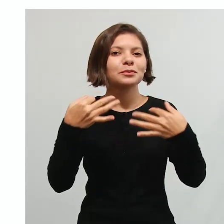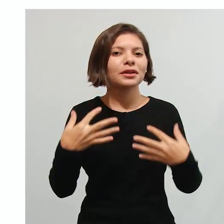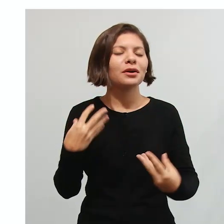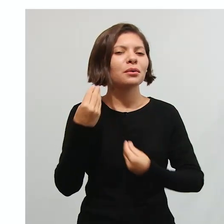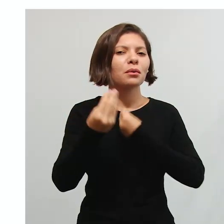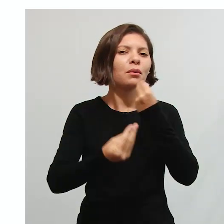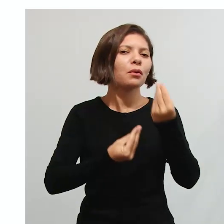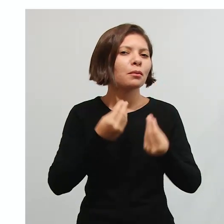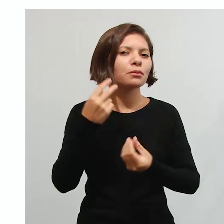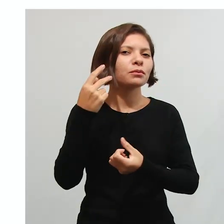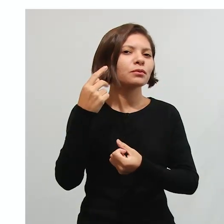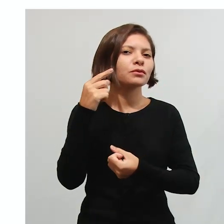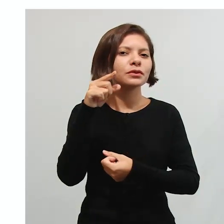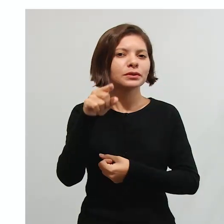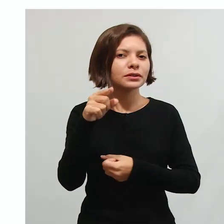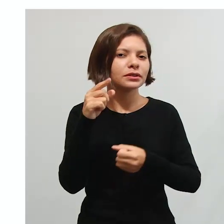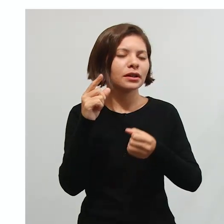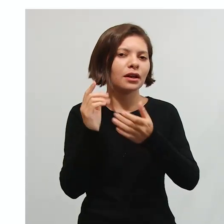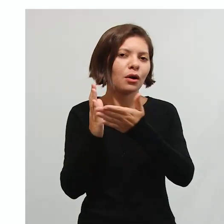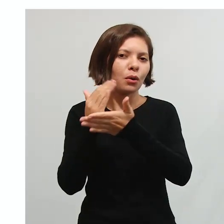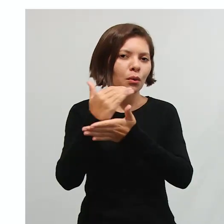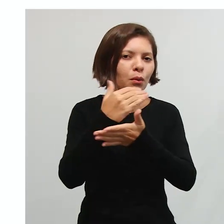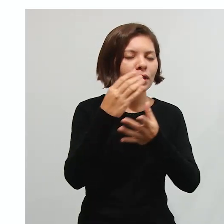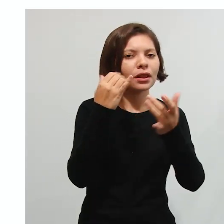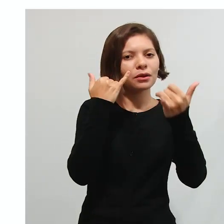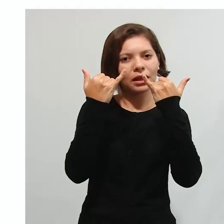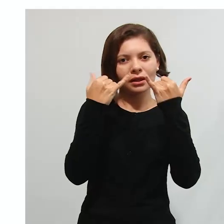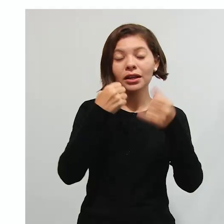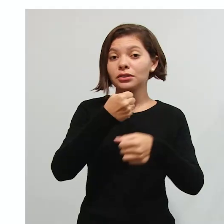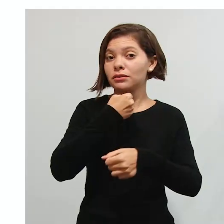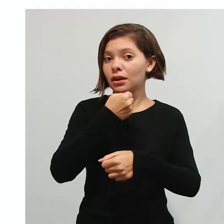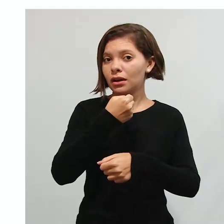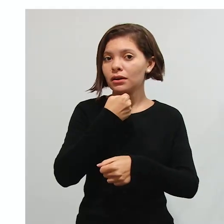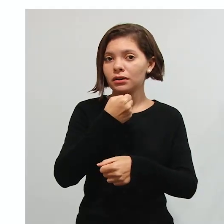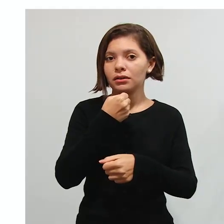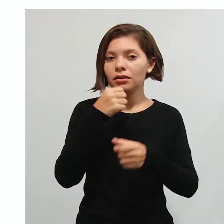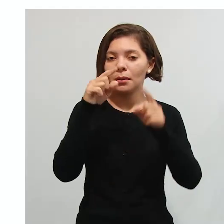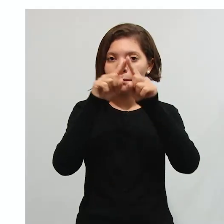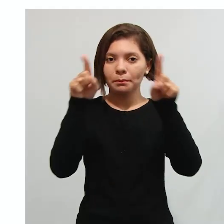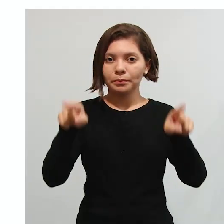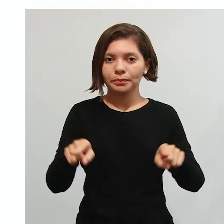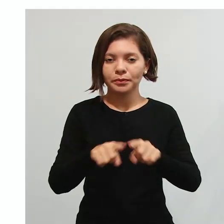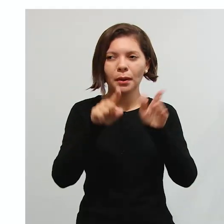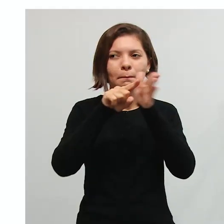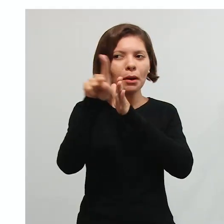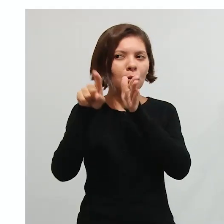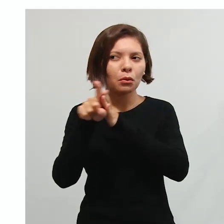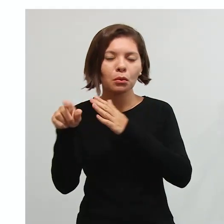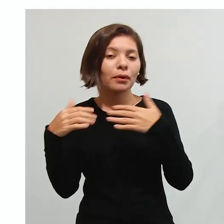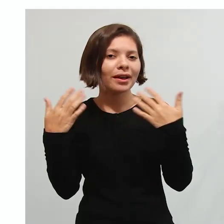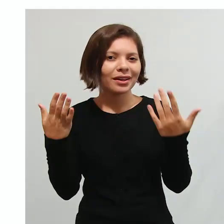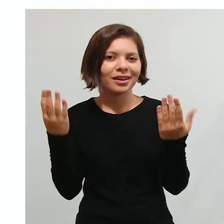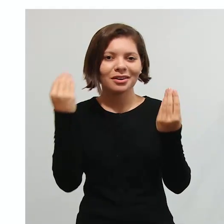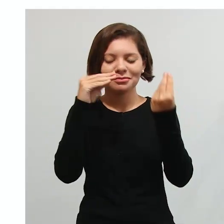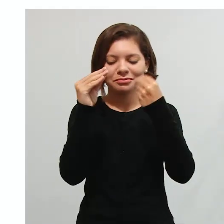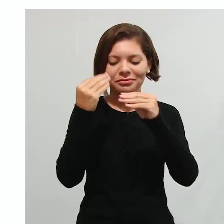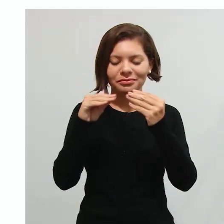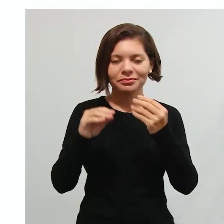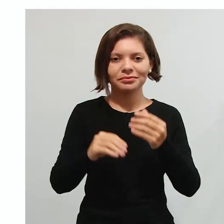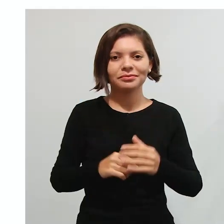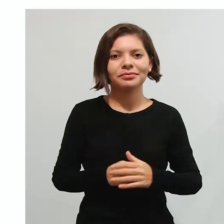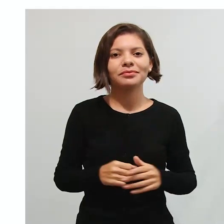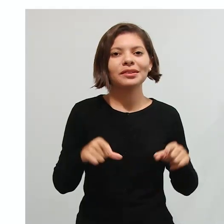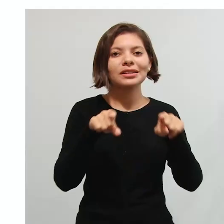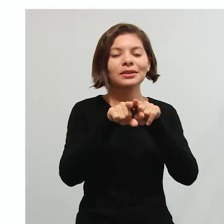dizer como é que que eu vou coletar os dados se eu vou fazer questionário entrevista e tal e vou fazer